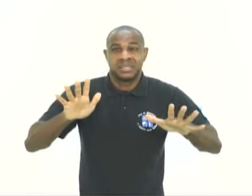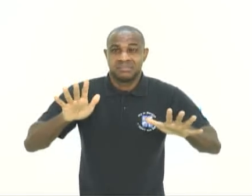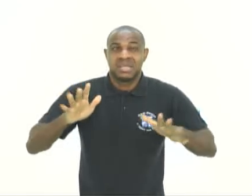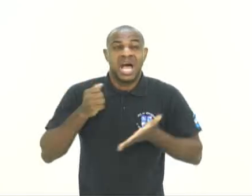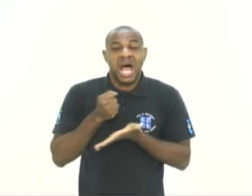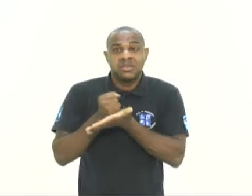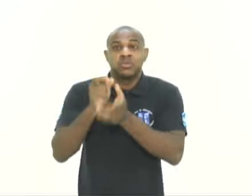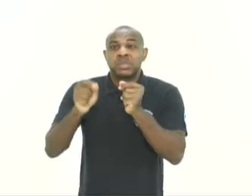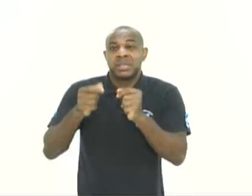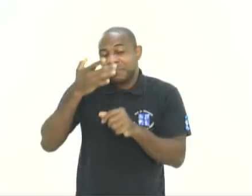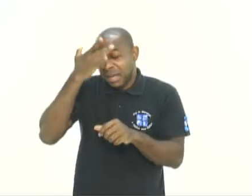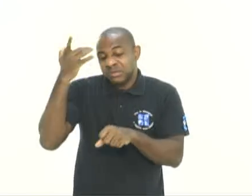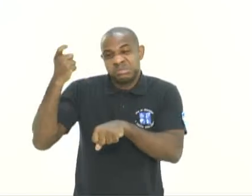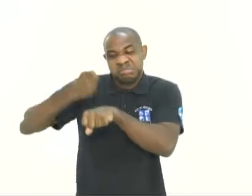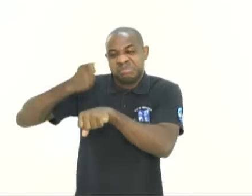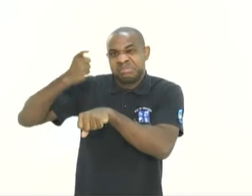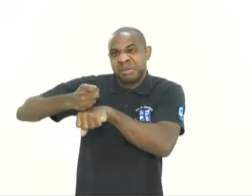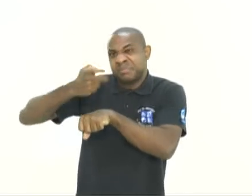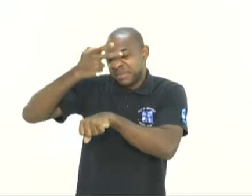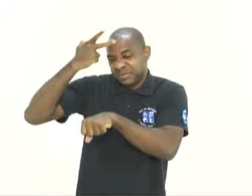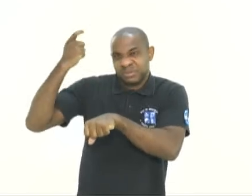a ignorância das pessoas e